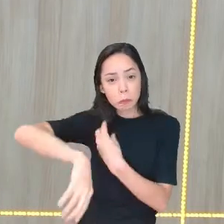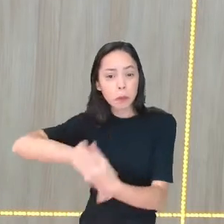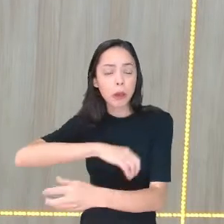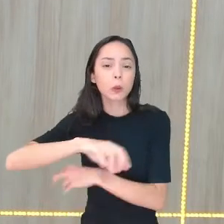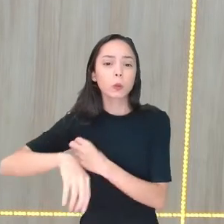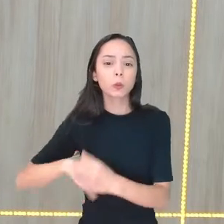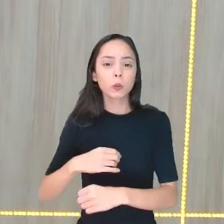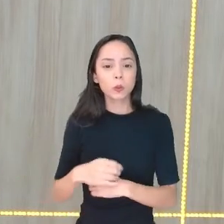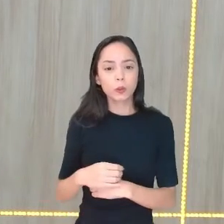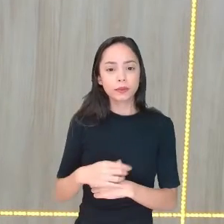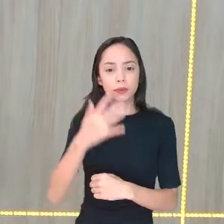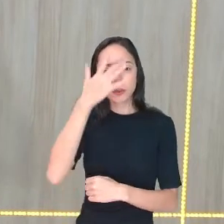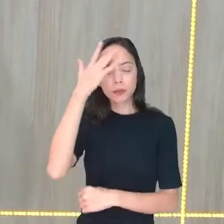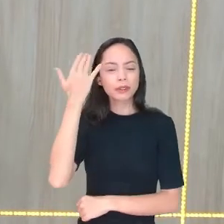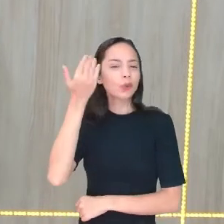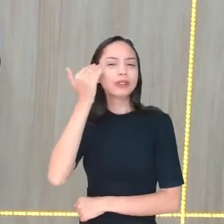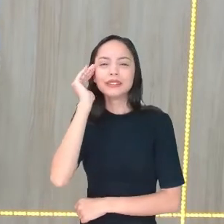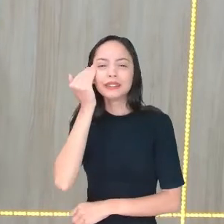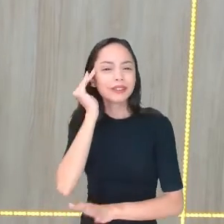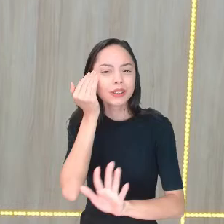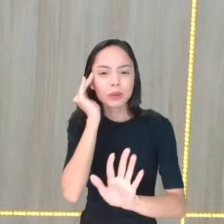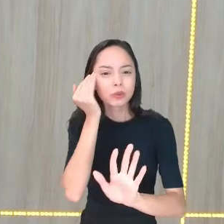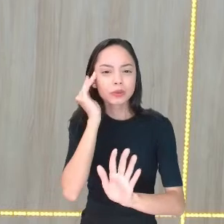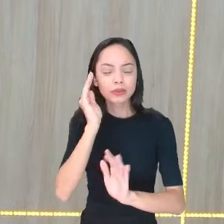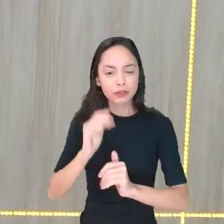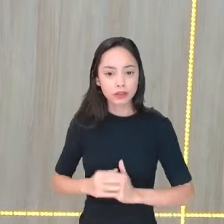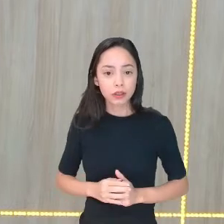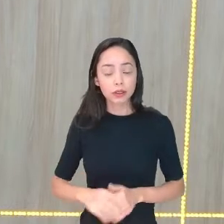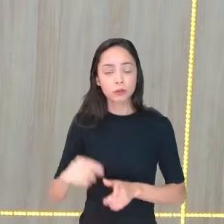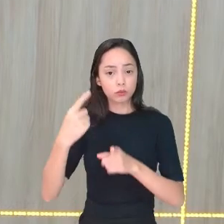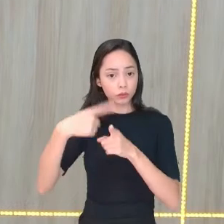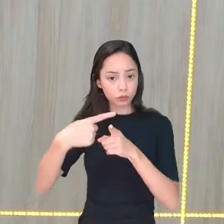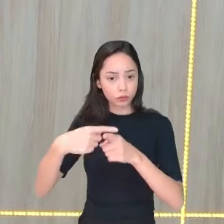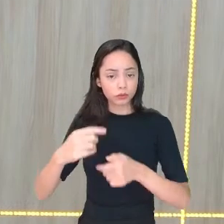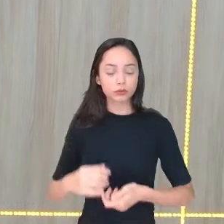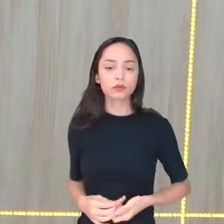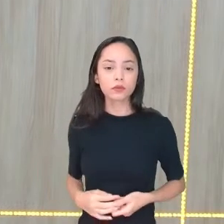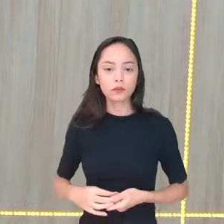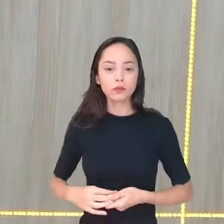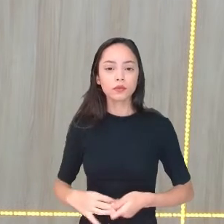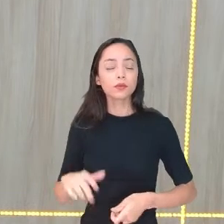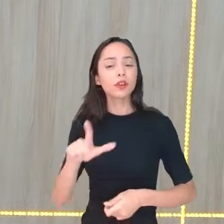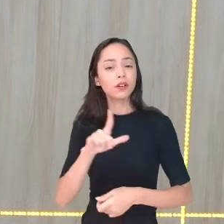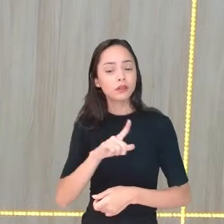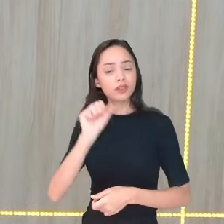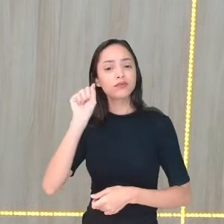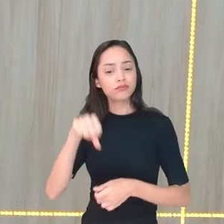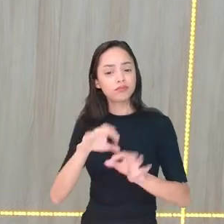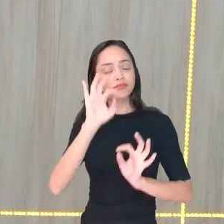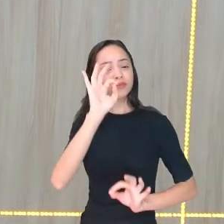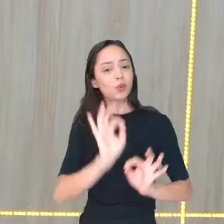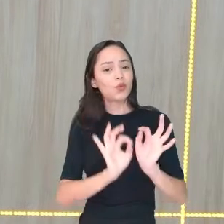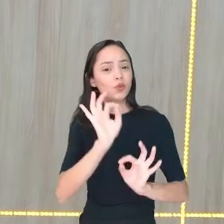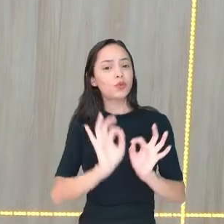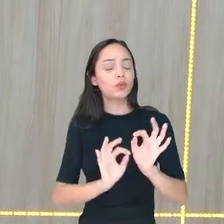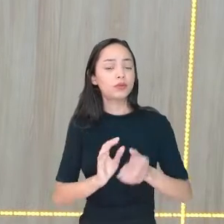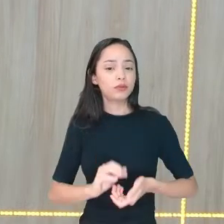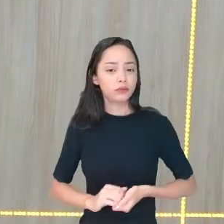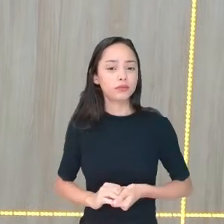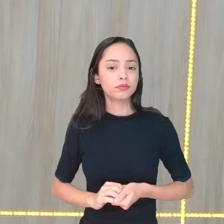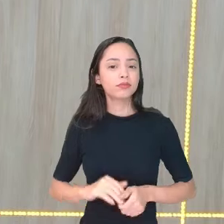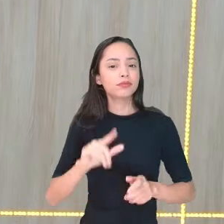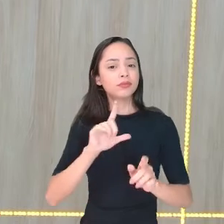quem não entende, para quem não é daquele lugar. Porque esse lugar, ele tem sim uma organização. Ele tem